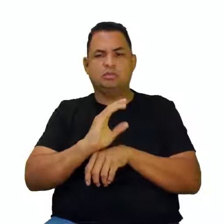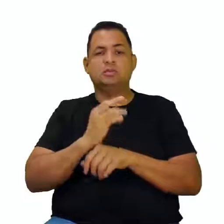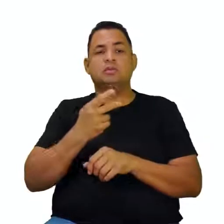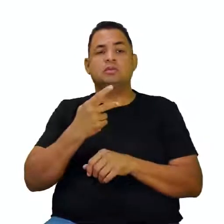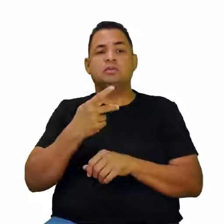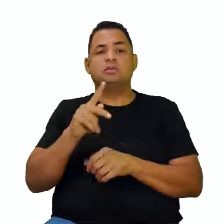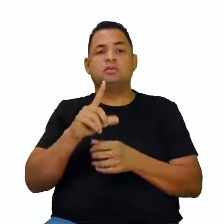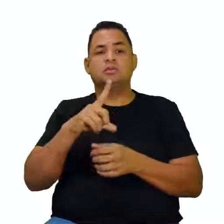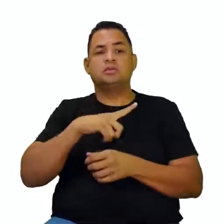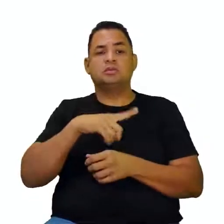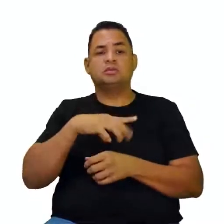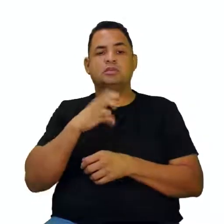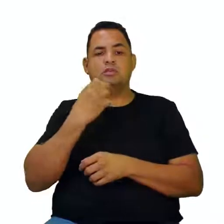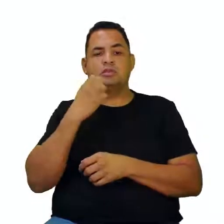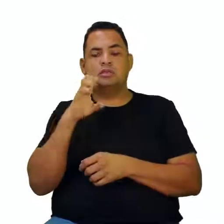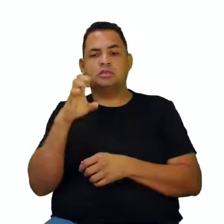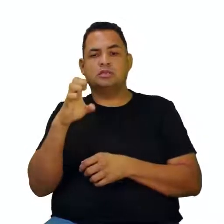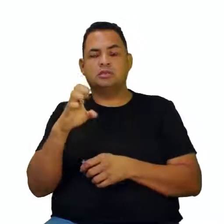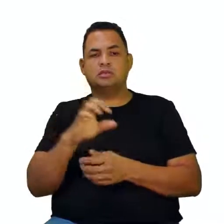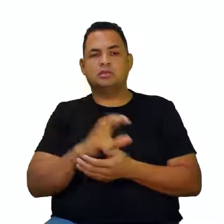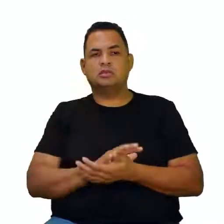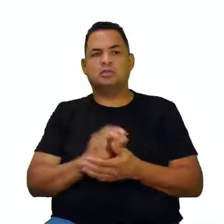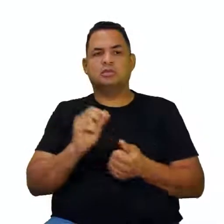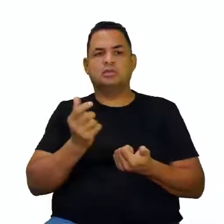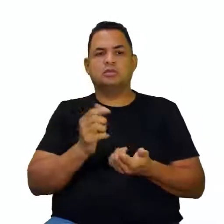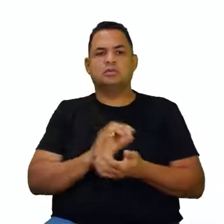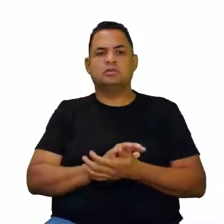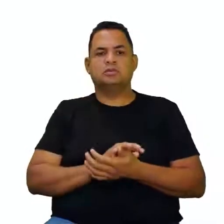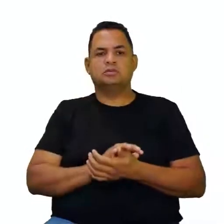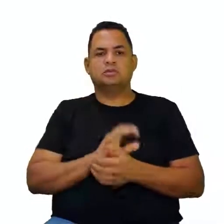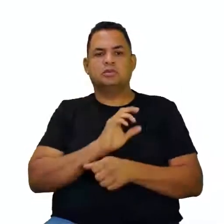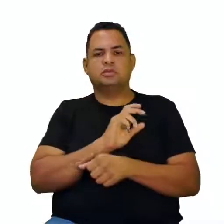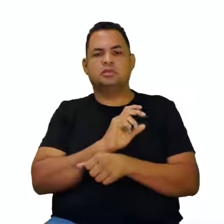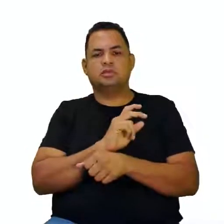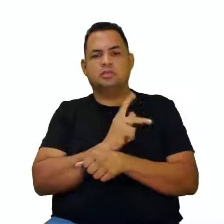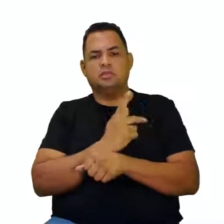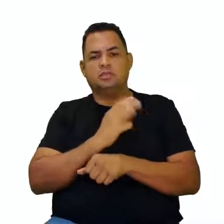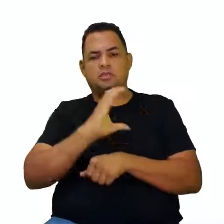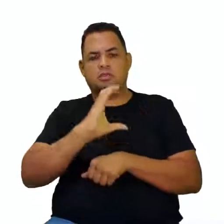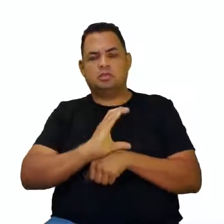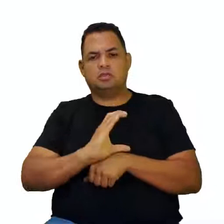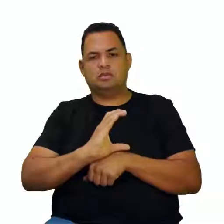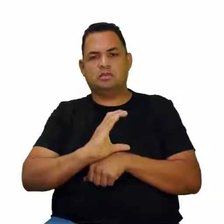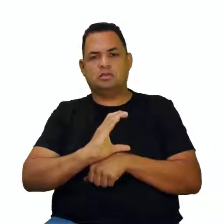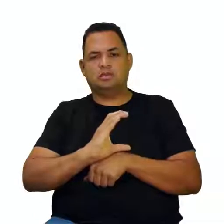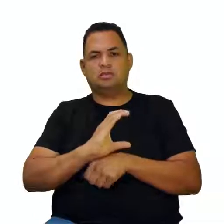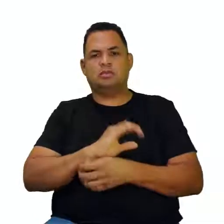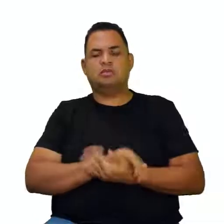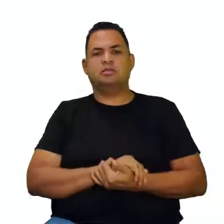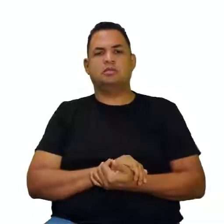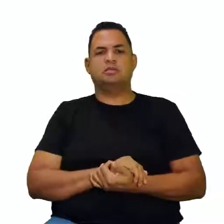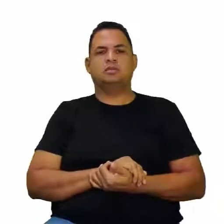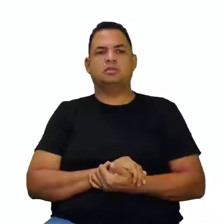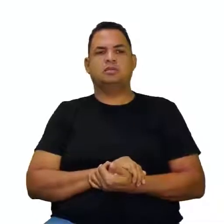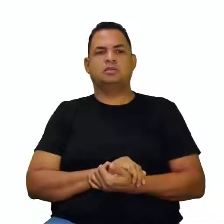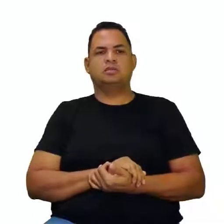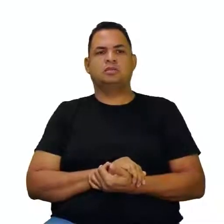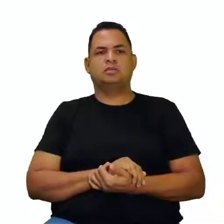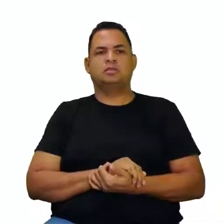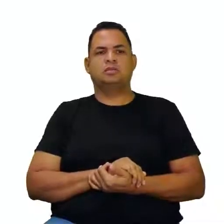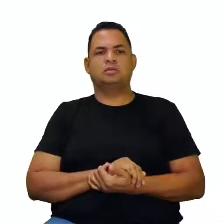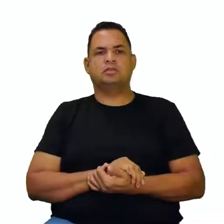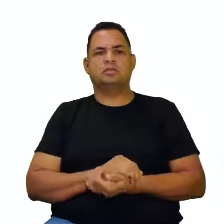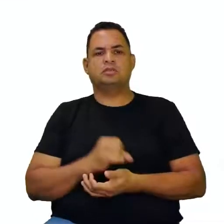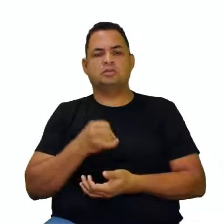para obter energia, fazendo com que esses hidrocarbonetos se tornem moléculas menos tóxicas. Se